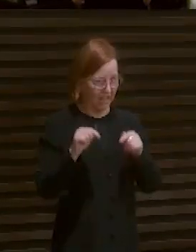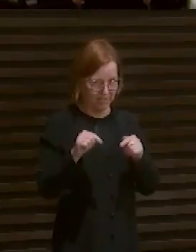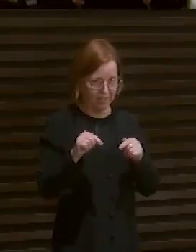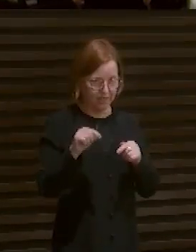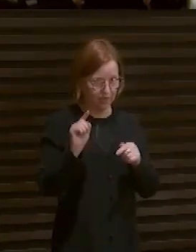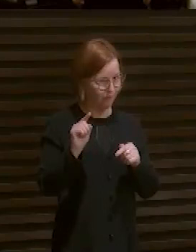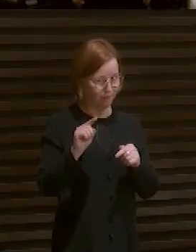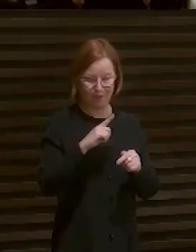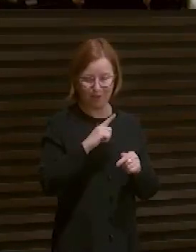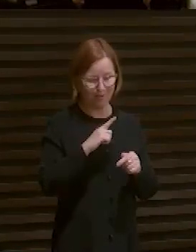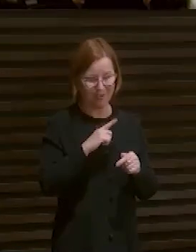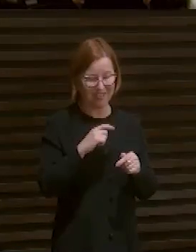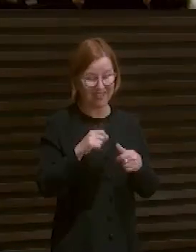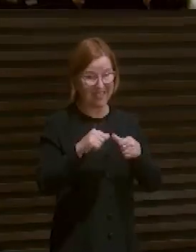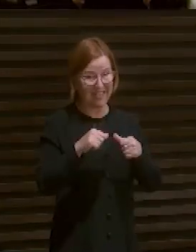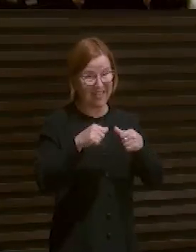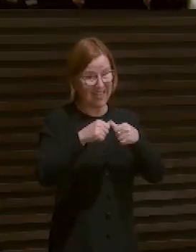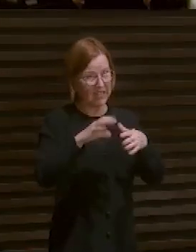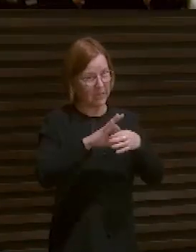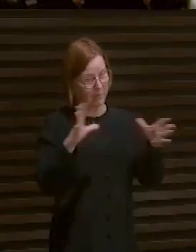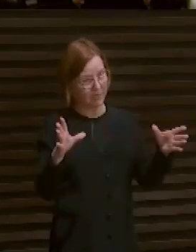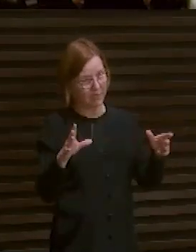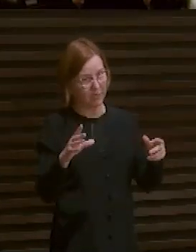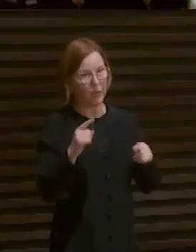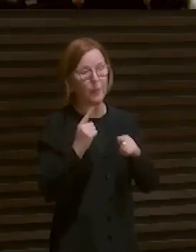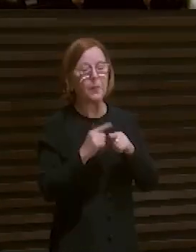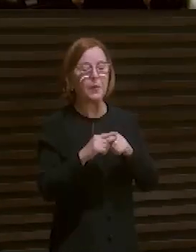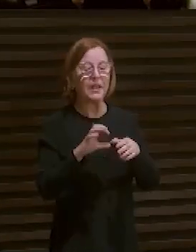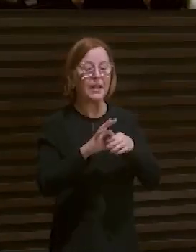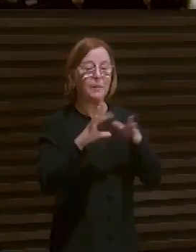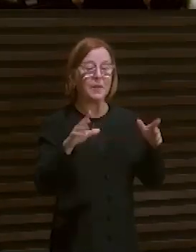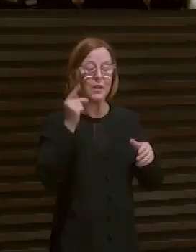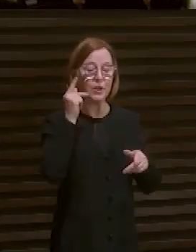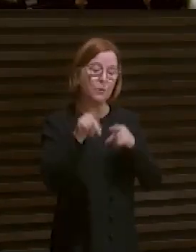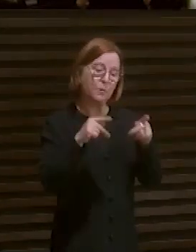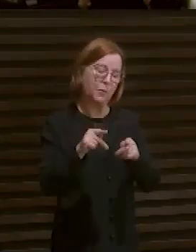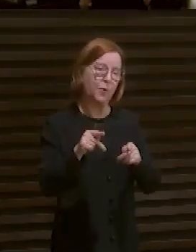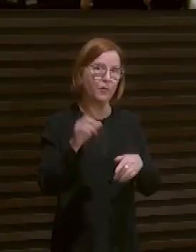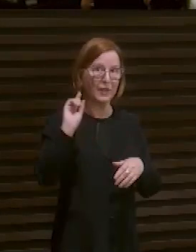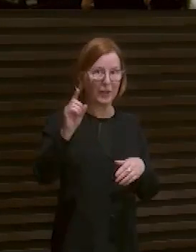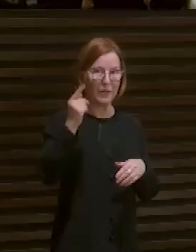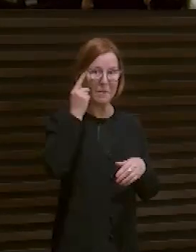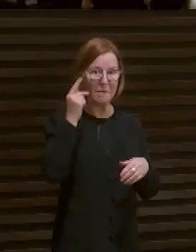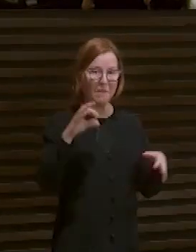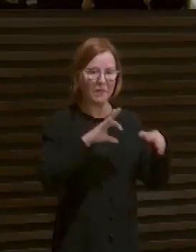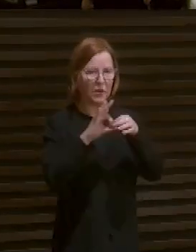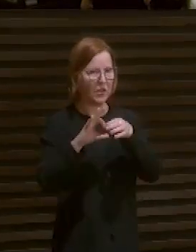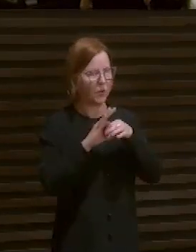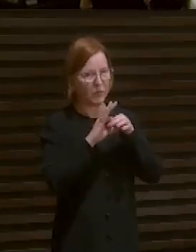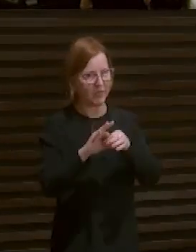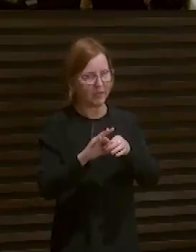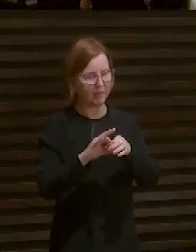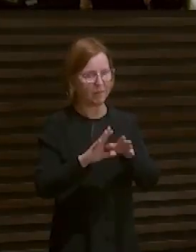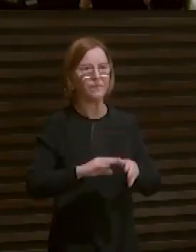essa liberdade, porque a liberdade do povo de Deus é para a unidade, não é para divisão. Então,